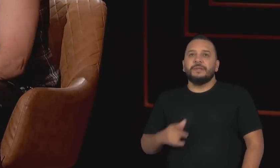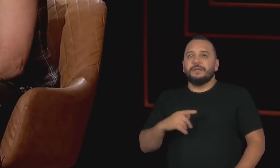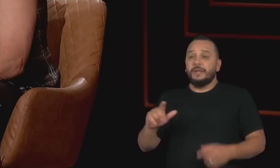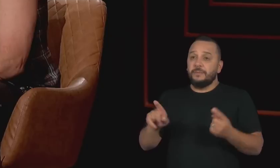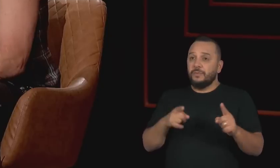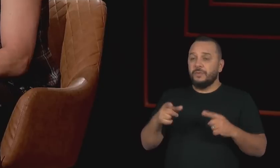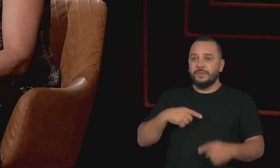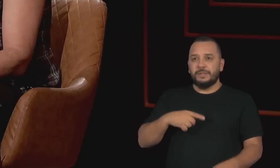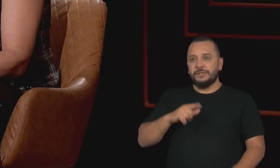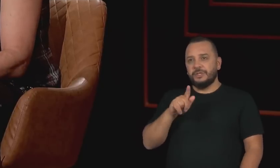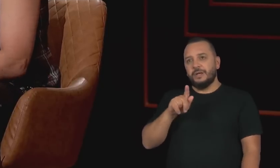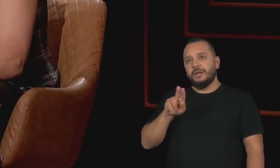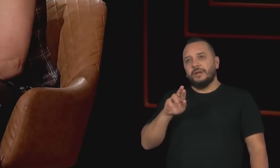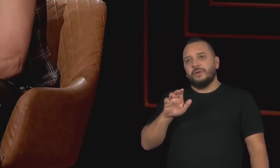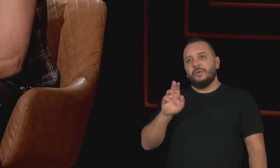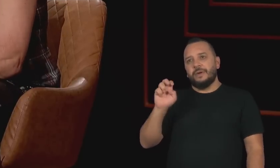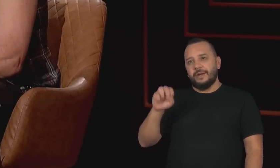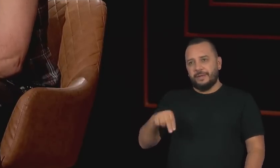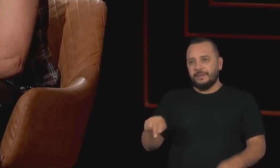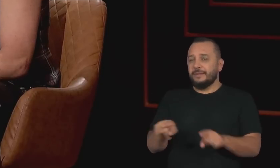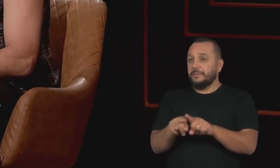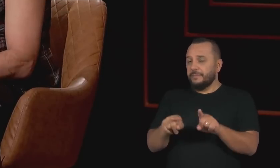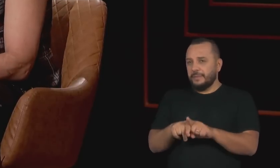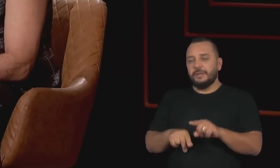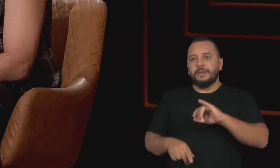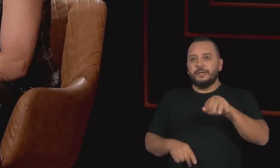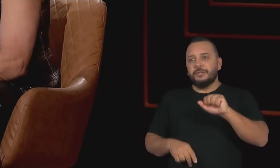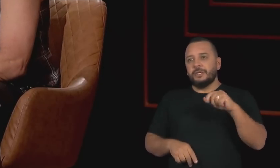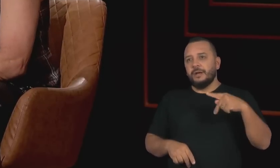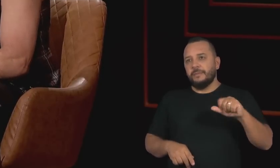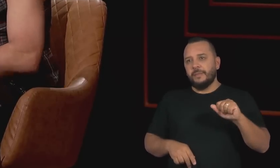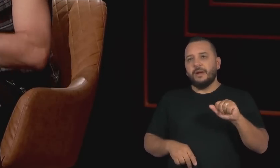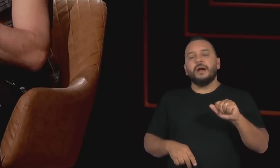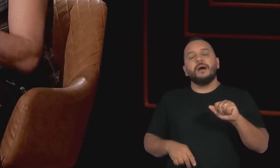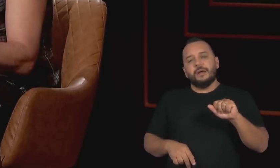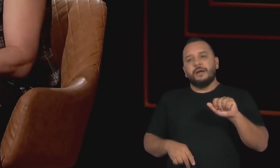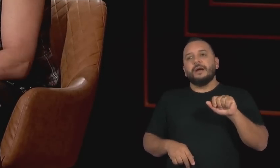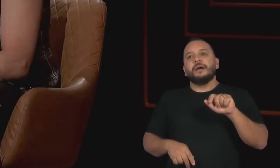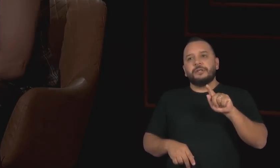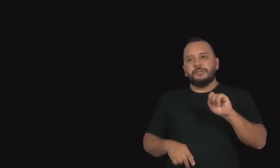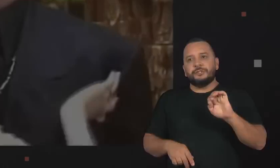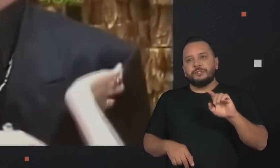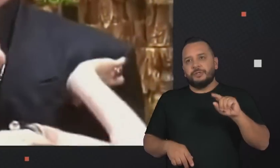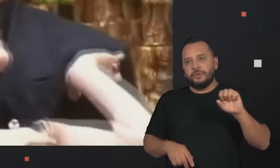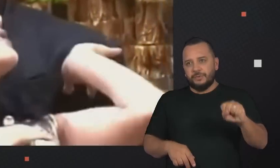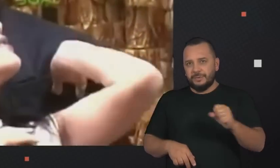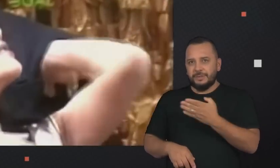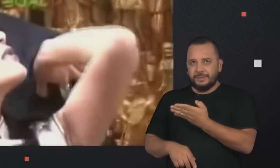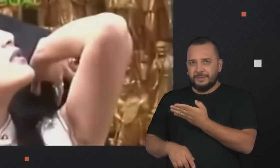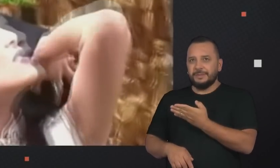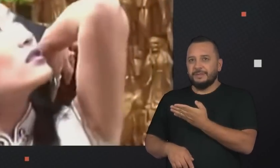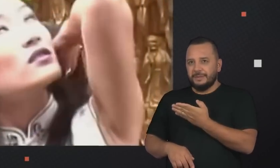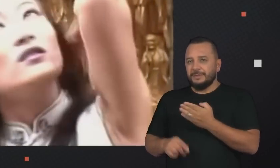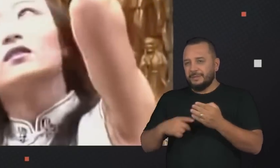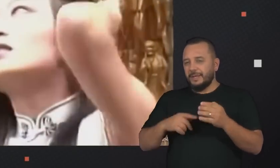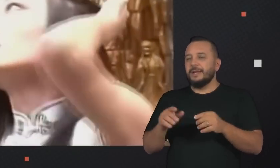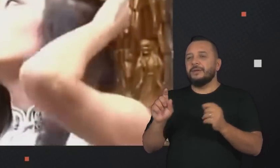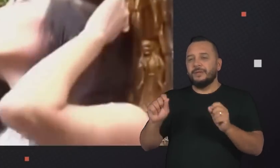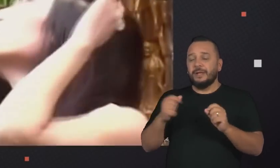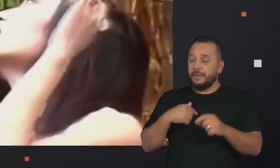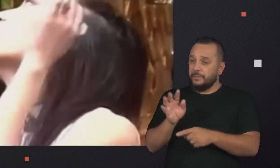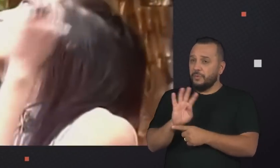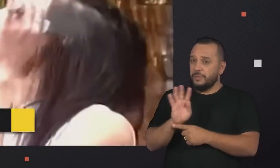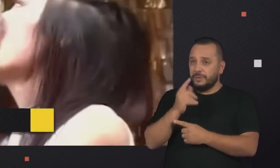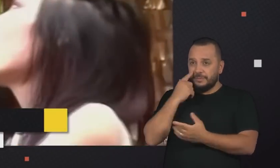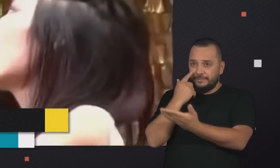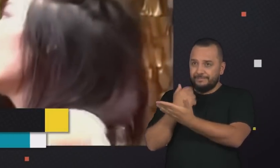Hair, a Japa Girl, né? Que é uma música que eu amo muito, que tem o clipe e tal. Little sandbox kitty